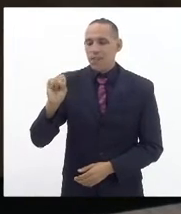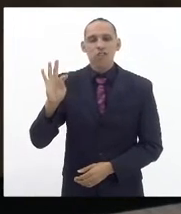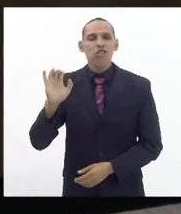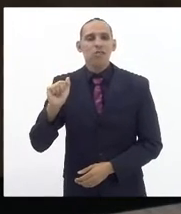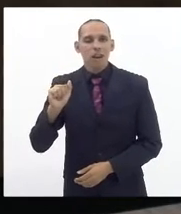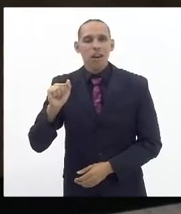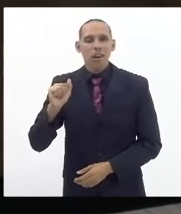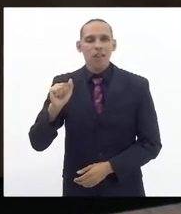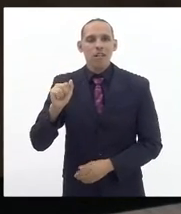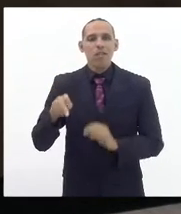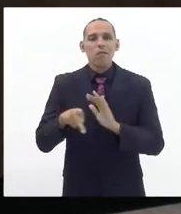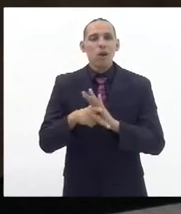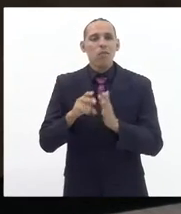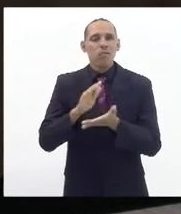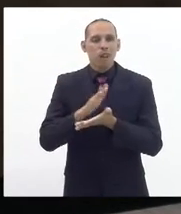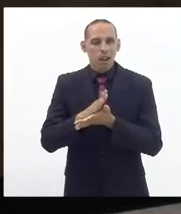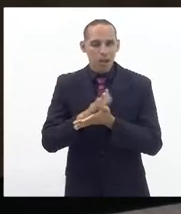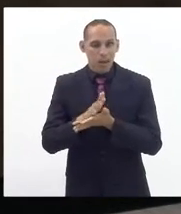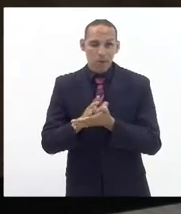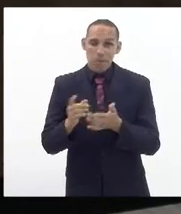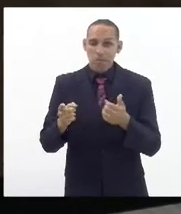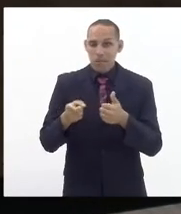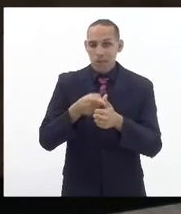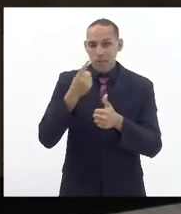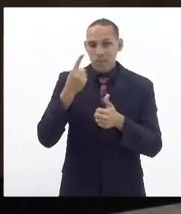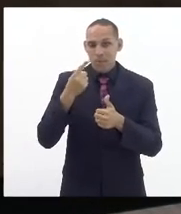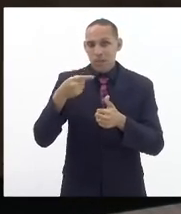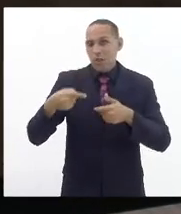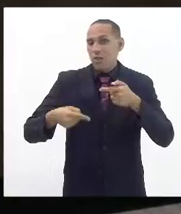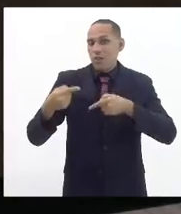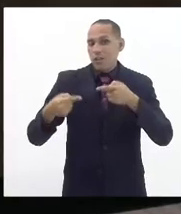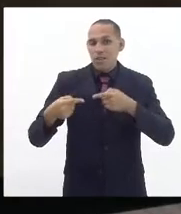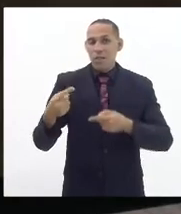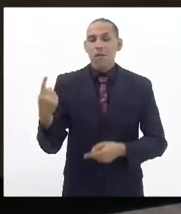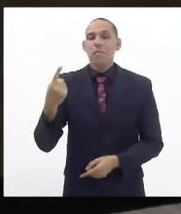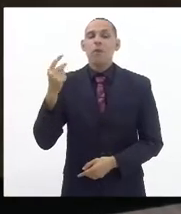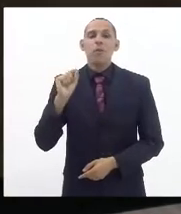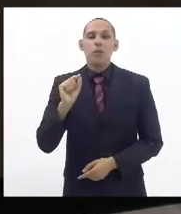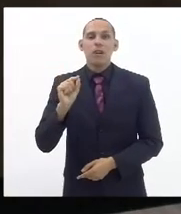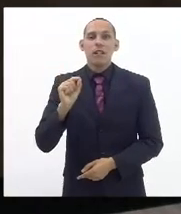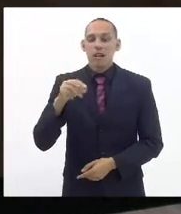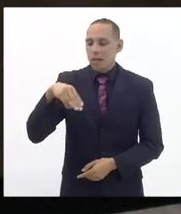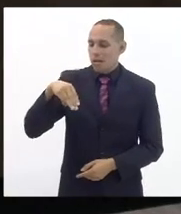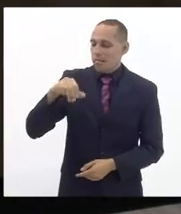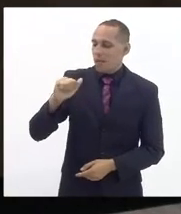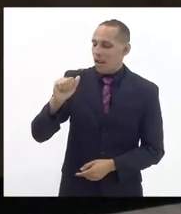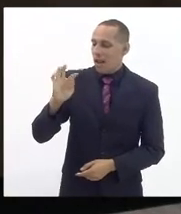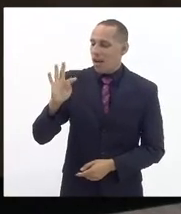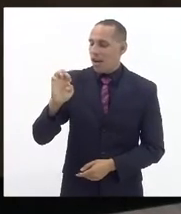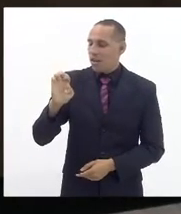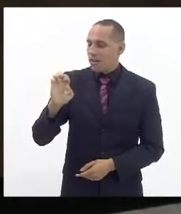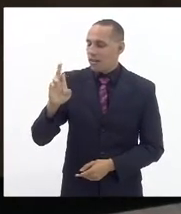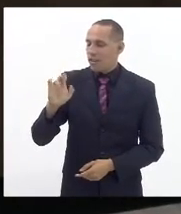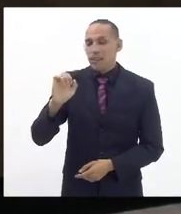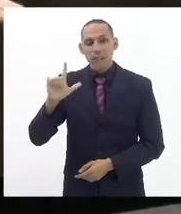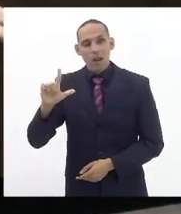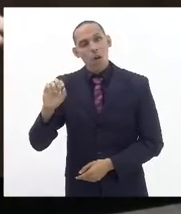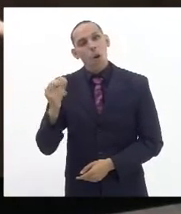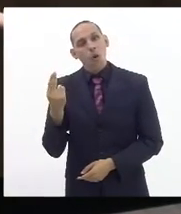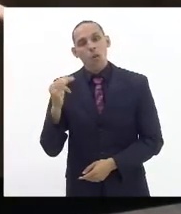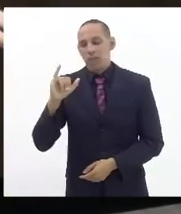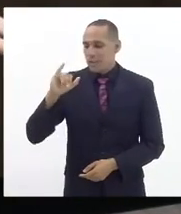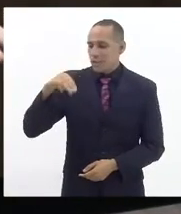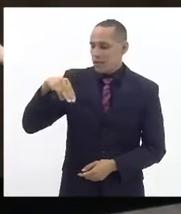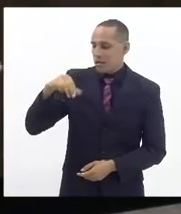senhora presidente, a discussão primordial é material ou imaterial? Eu não